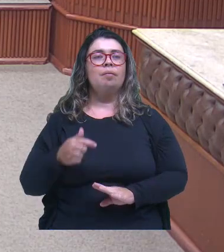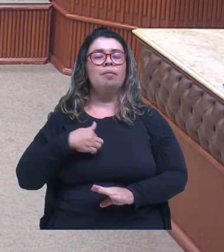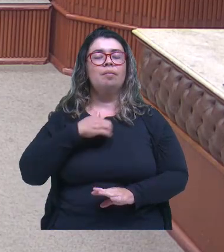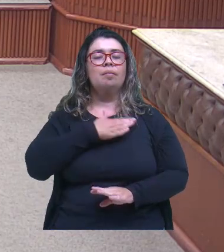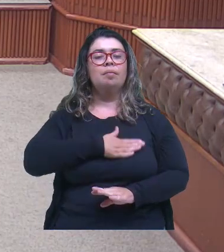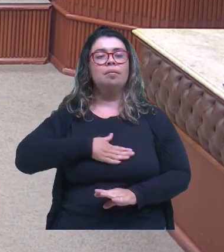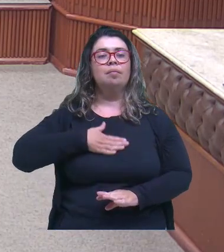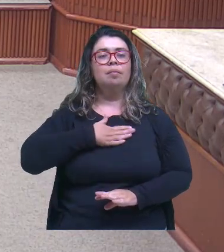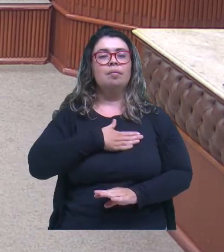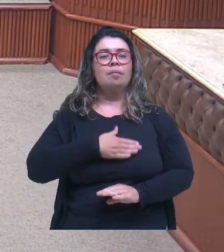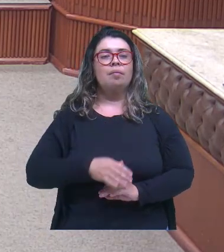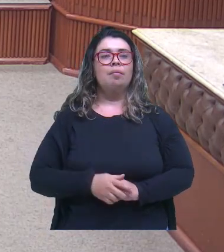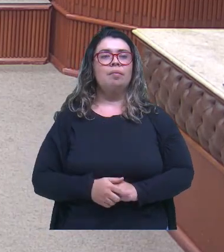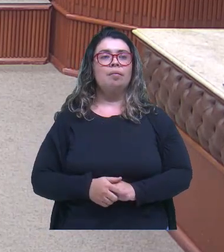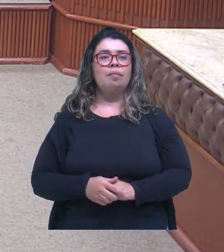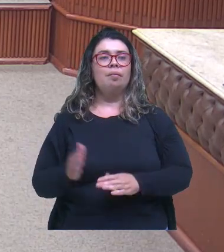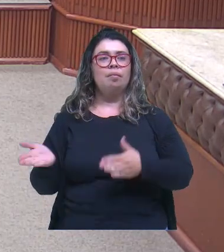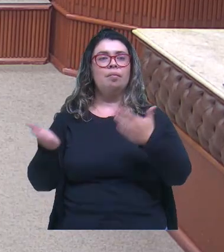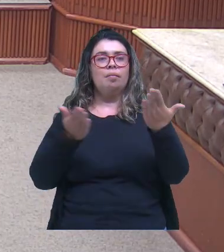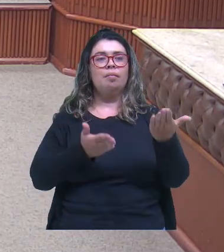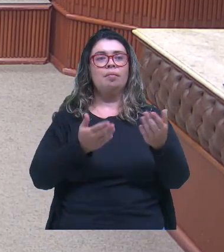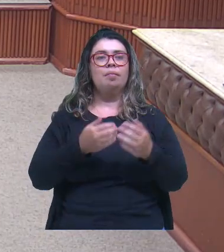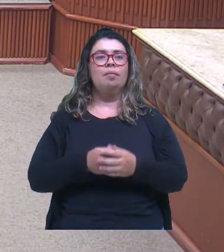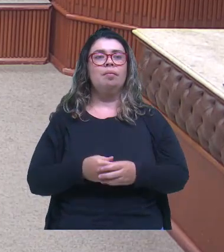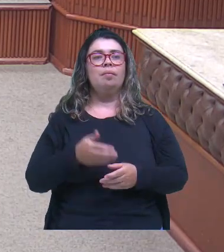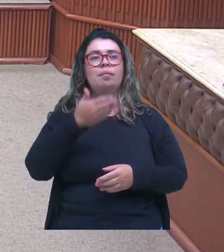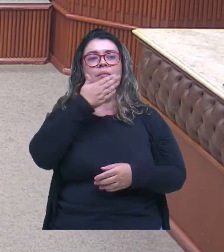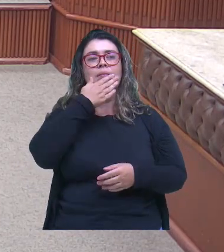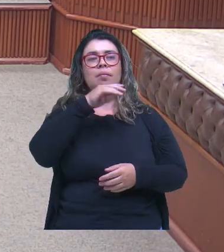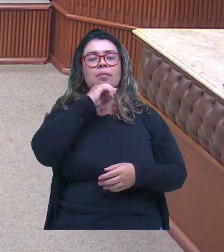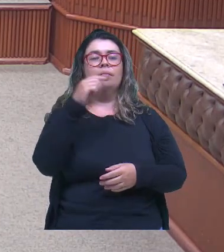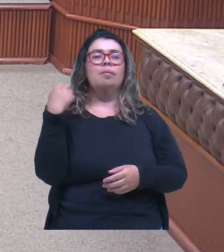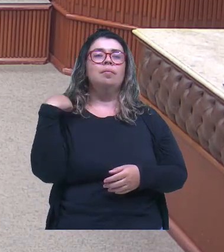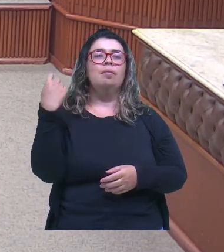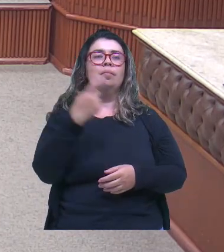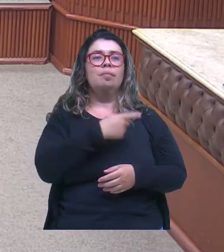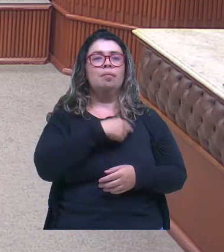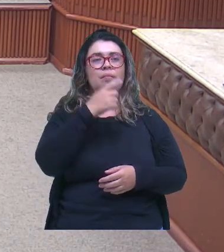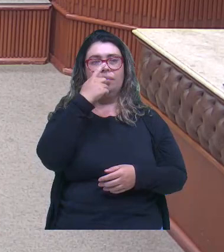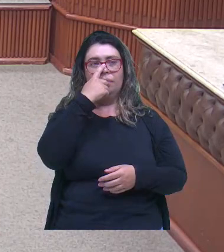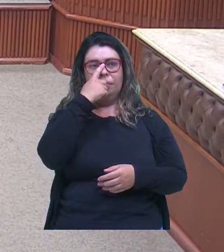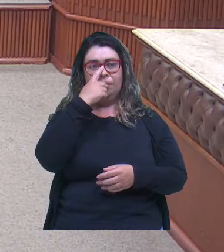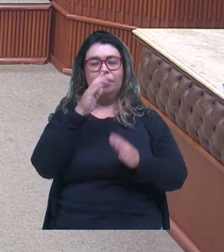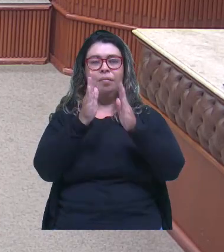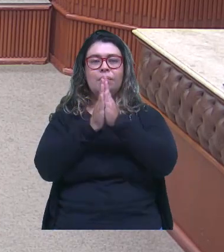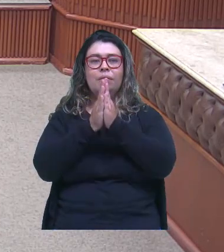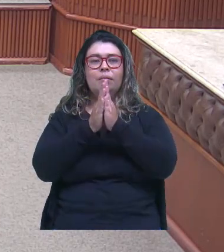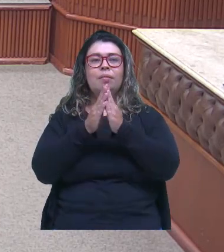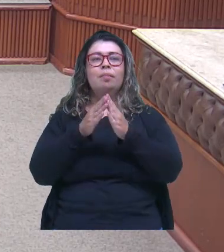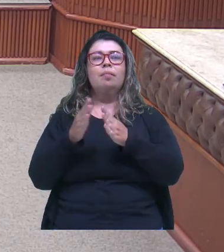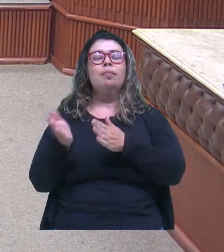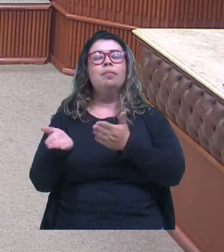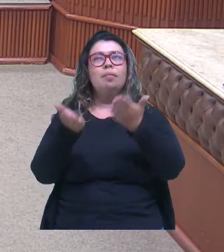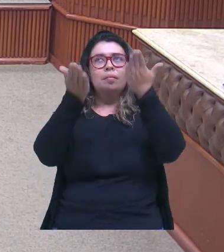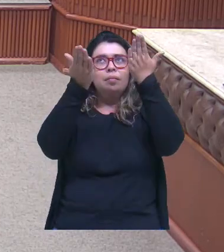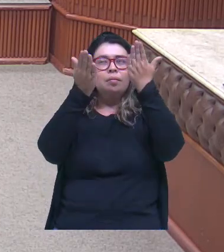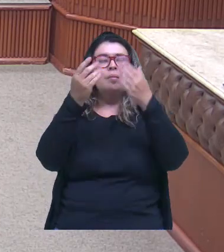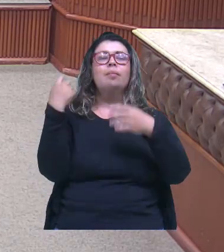gostaria de oferecer esse Pai Nosso, essa oração que nós vamos elevar o nosso pensamento em